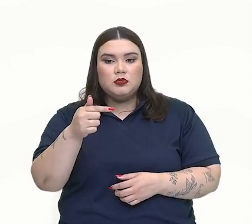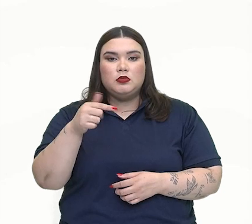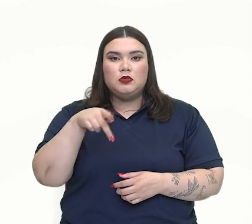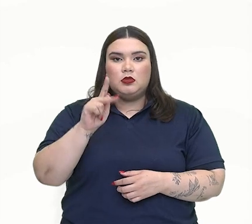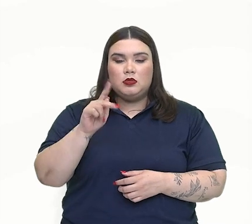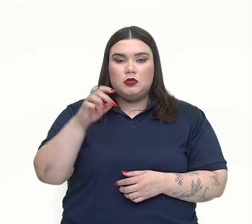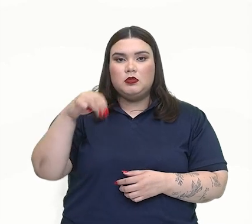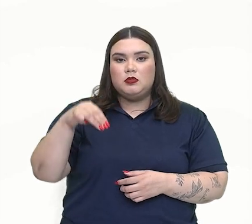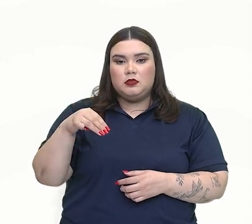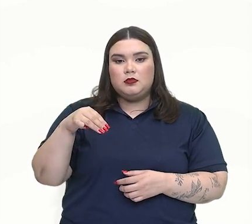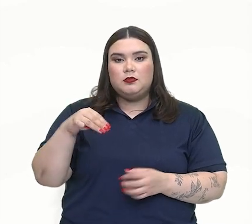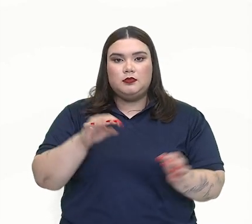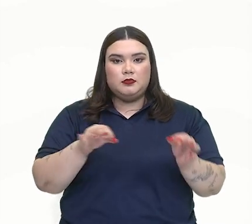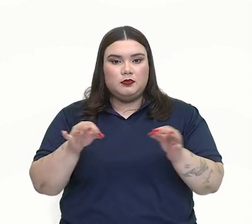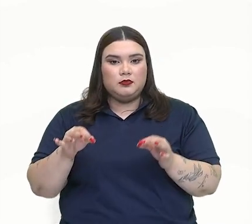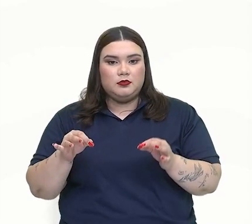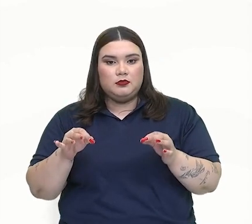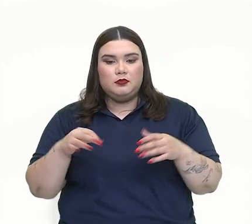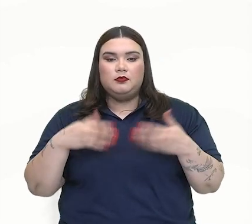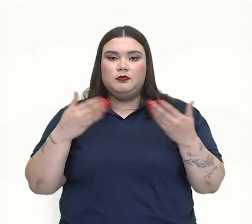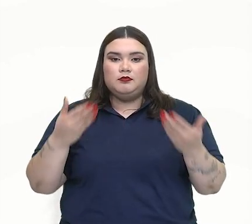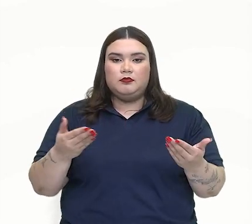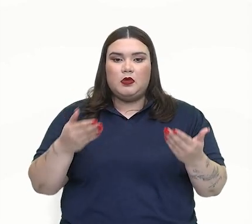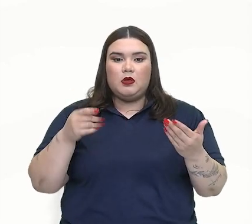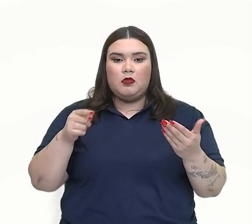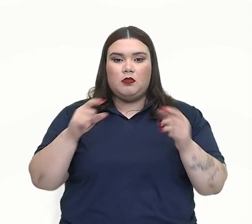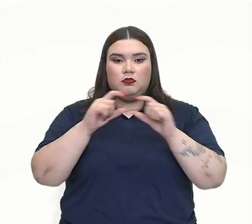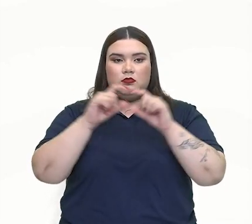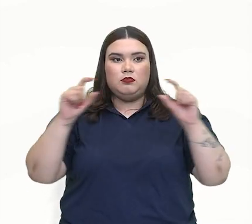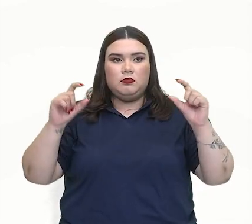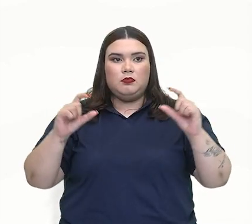aí, ok?